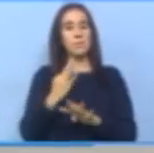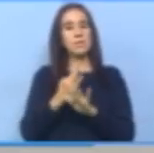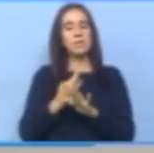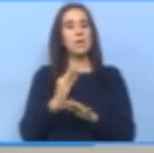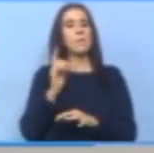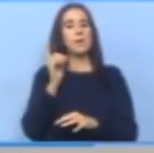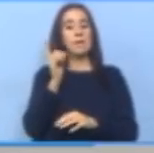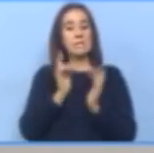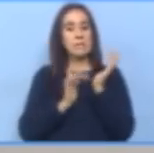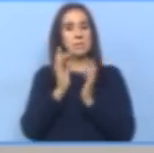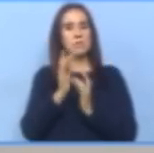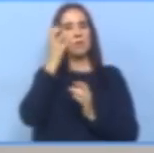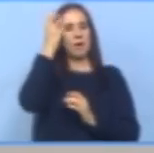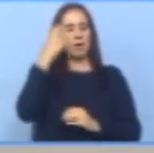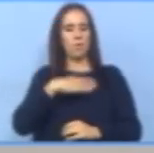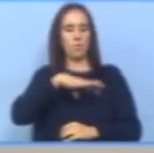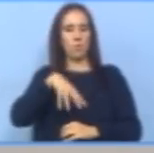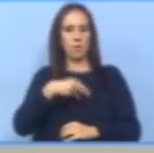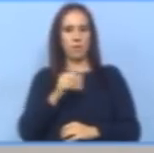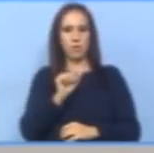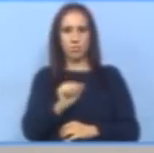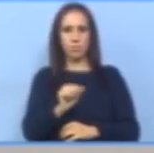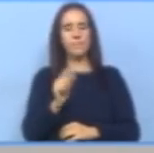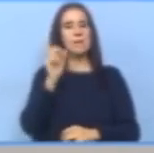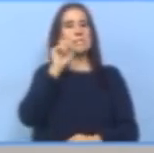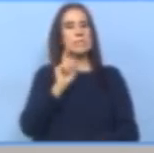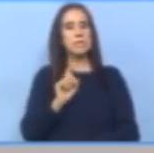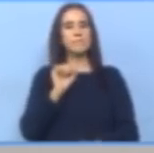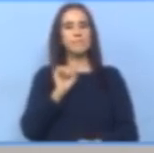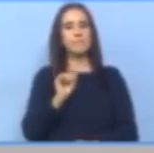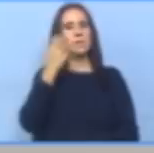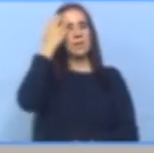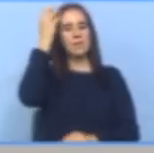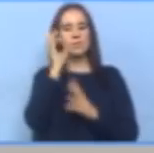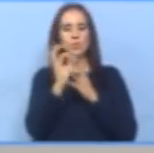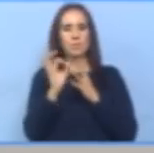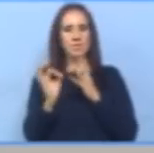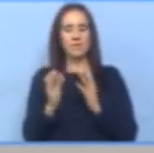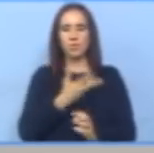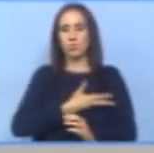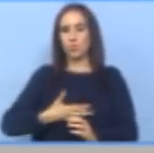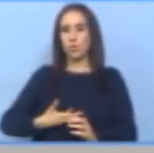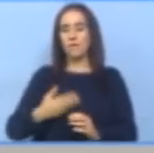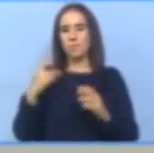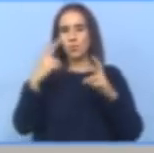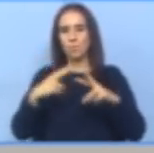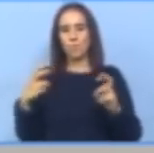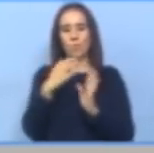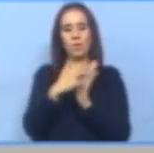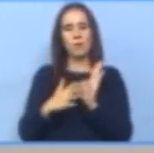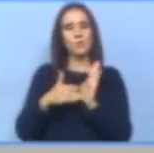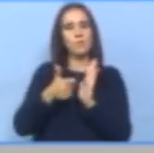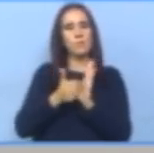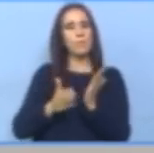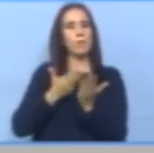do Universo. Uma solenidade para sugerir um conceito de realeza específico, como teremos a ocasião de descobrir nos textos da Bíblia